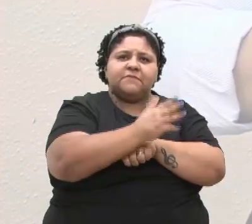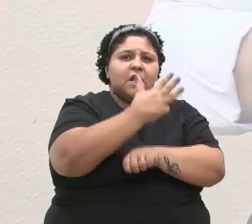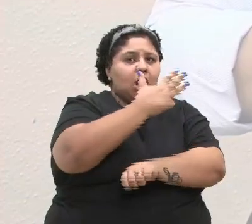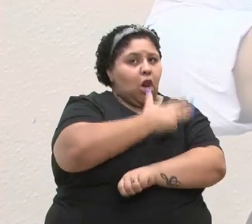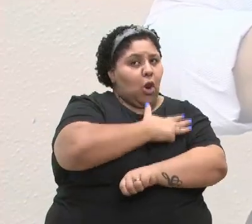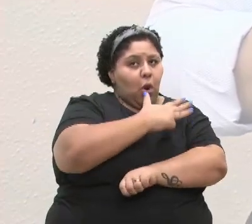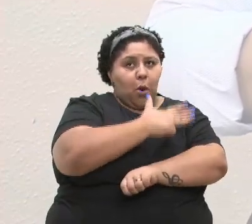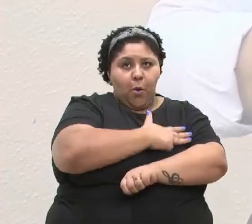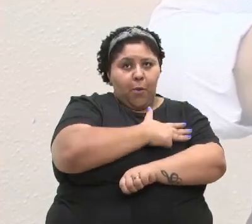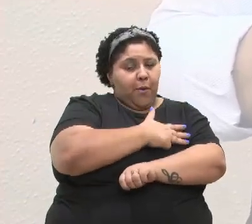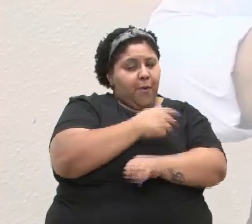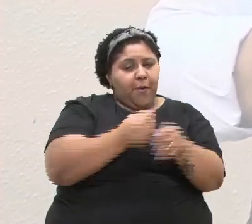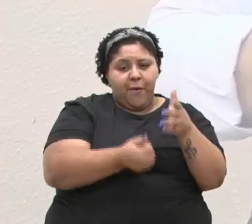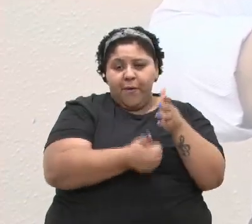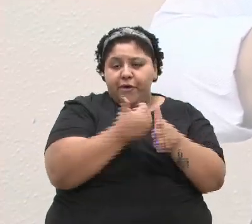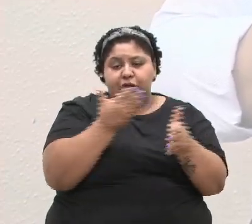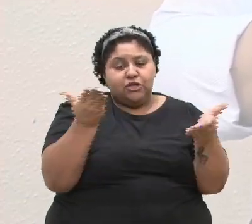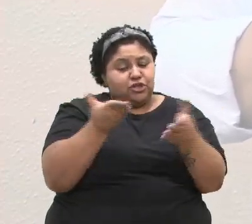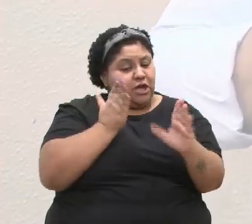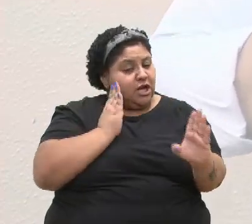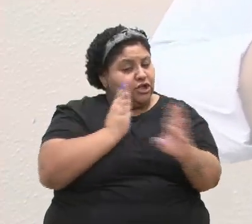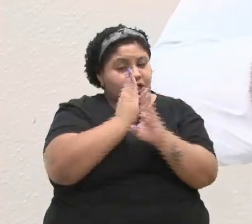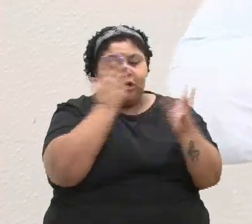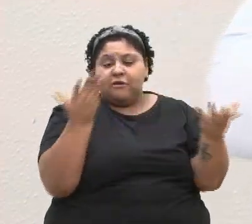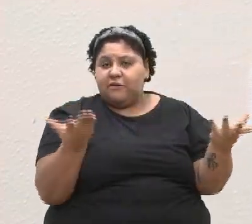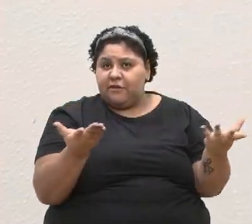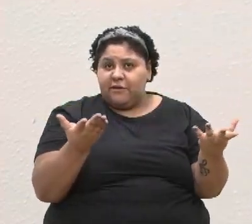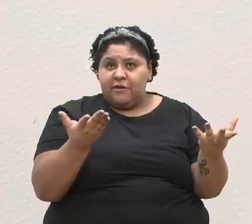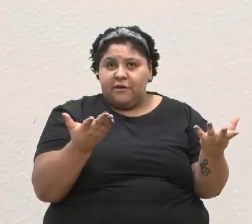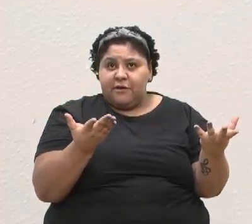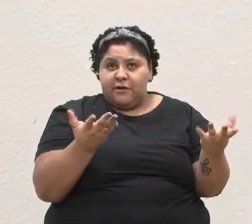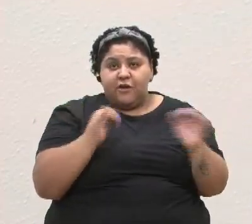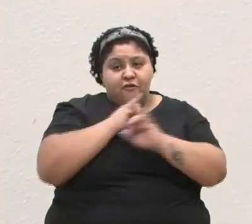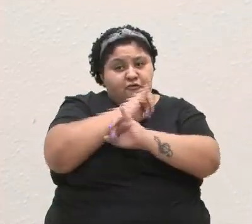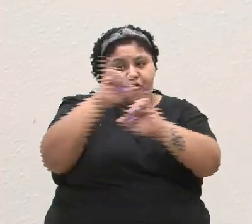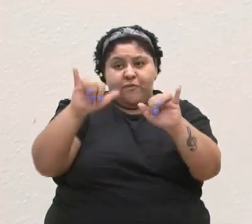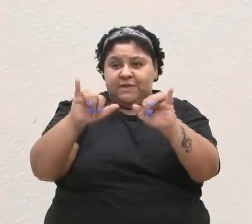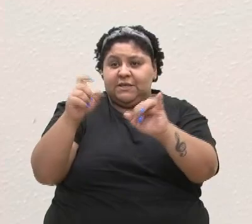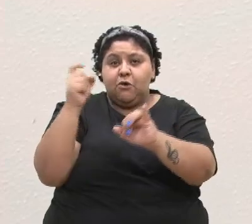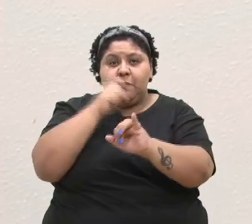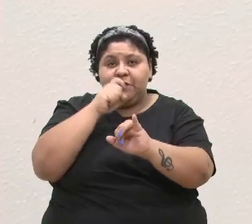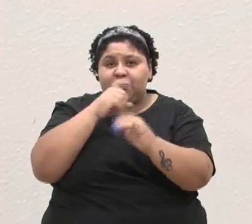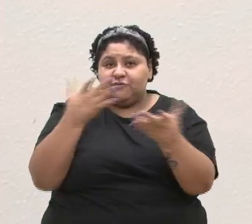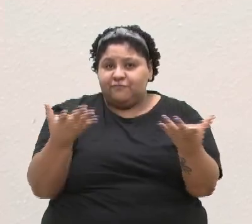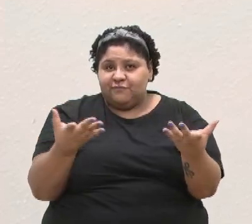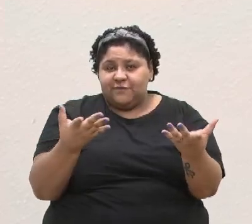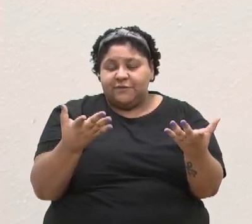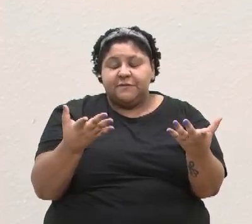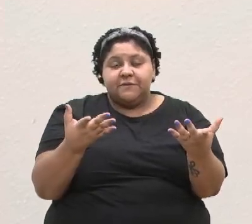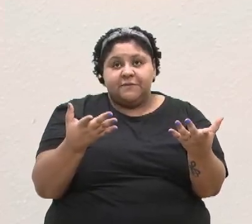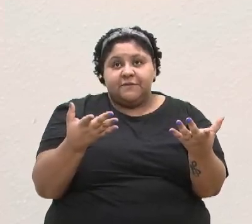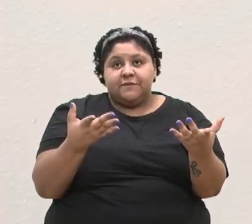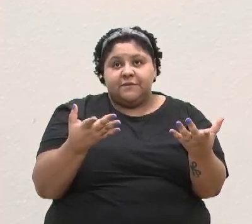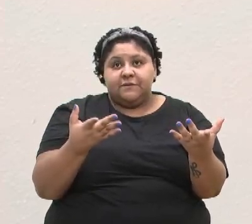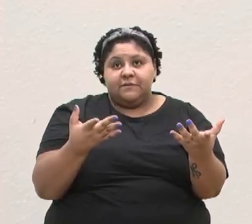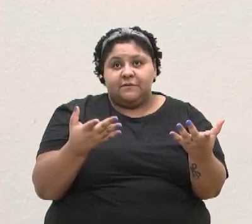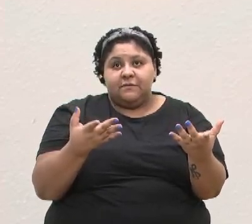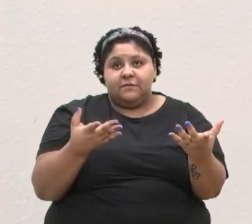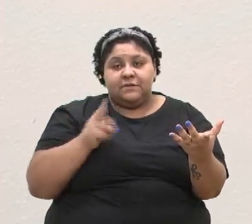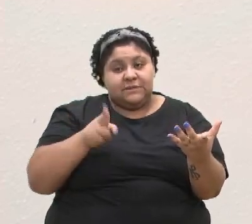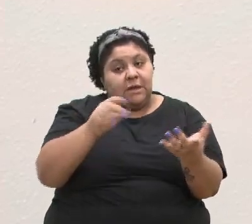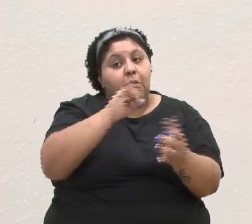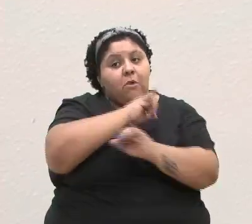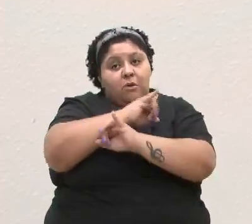Deus dos móveis, né? Que já acharam tanto fake news, tanta coisa que falam, que a cada pouco é uma mentira. Mas